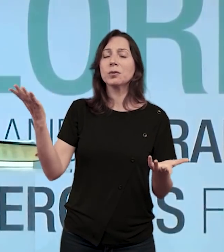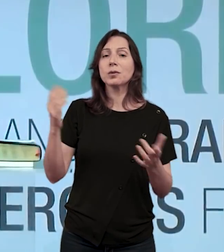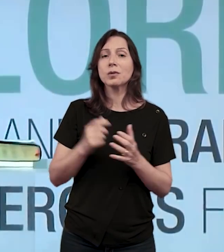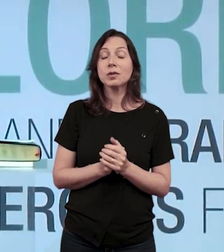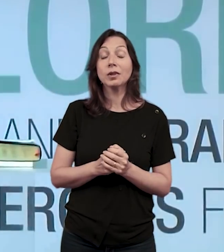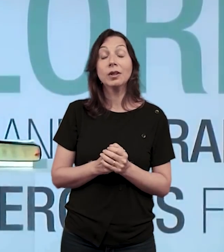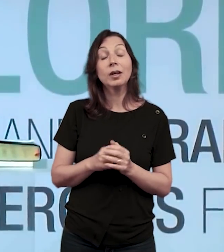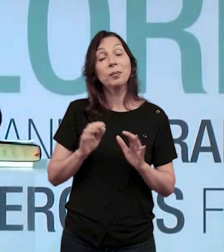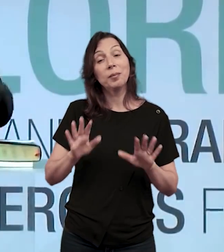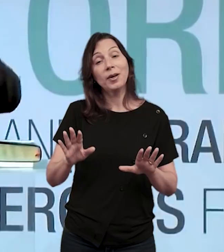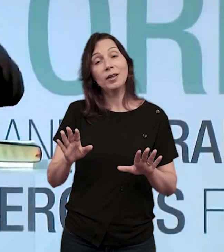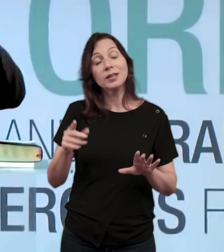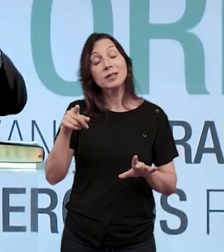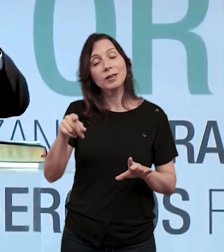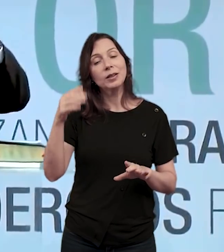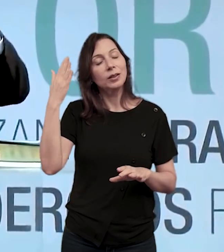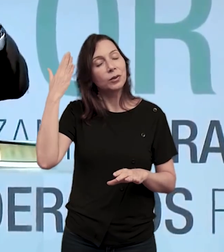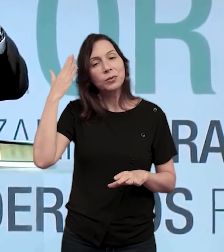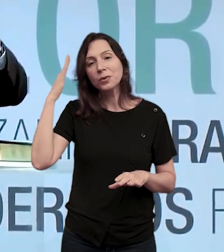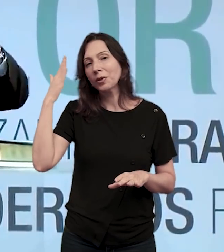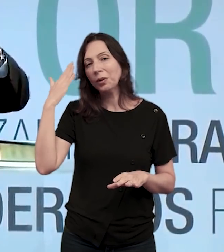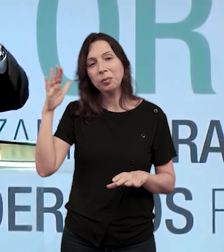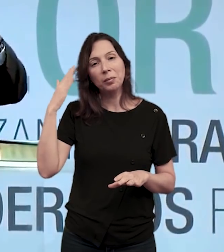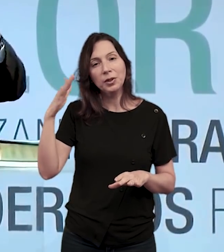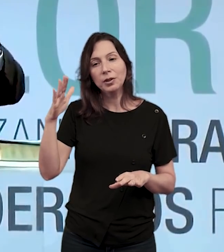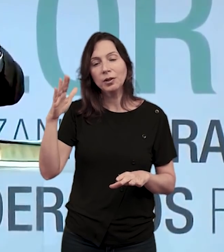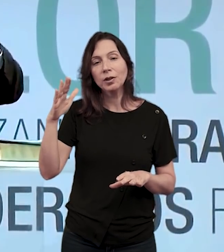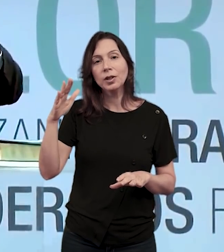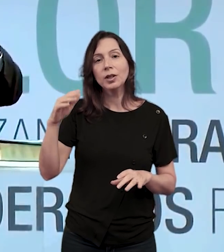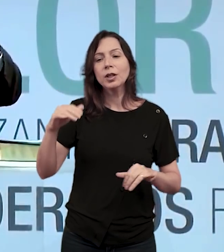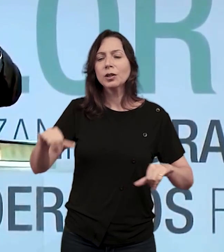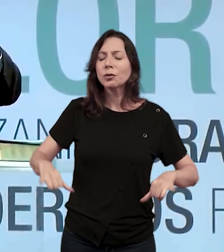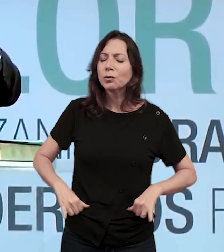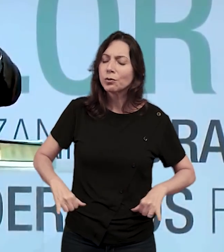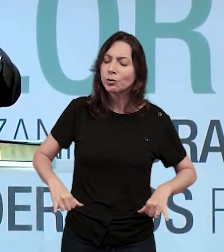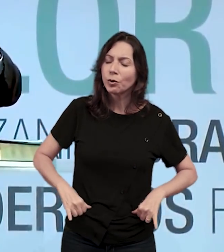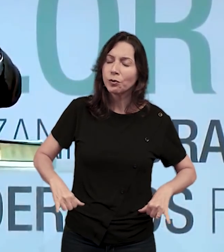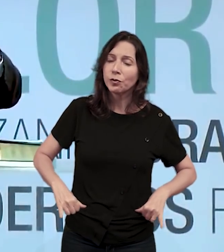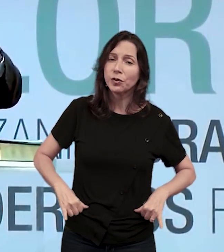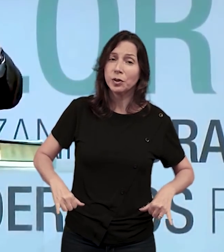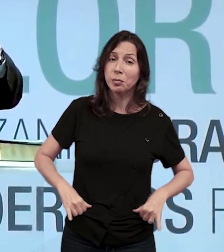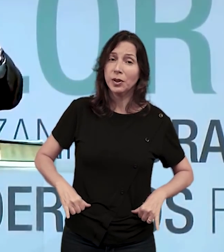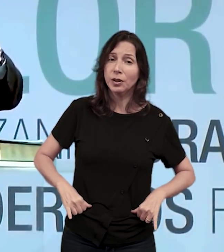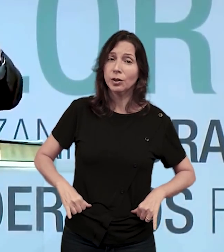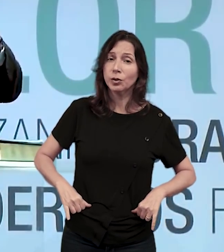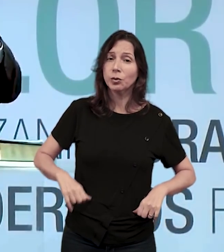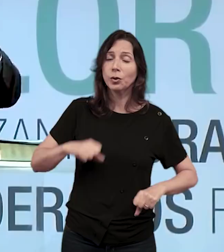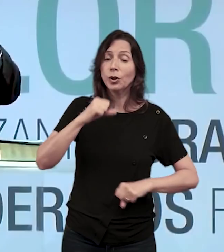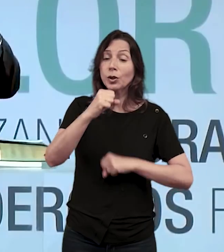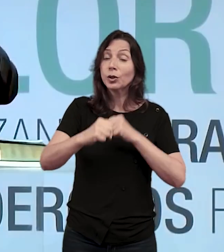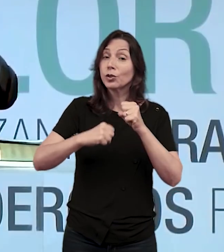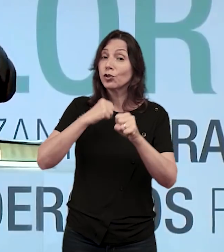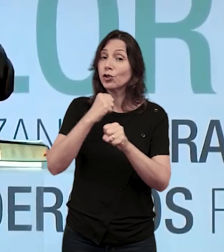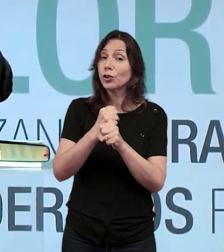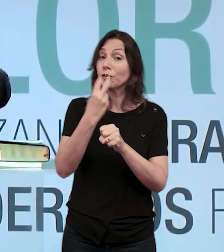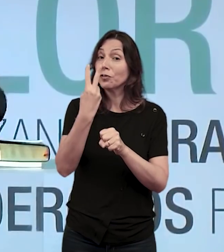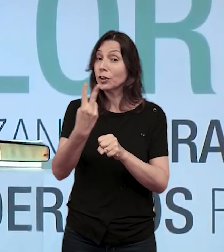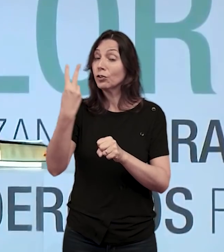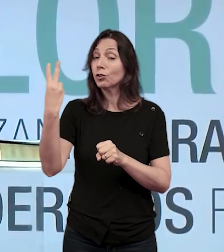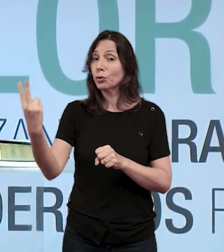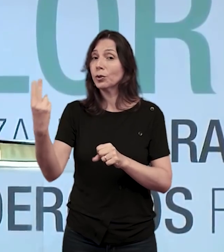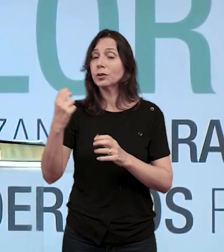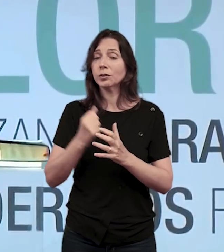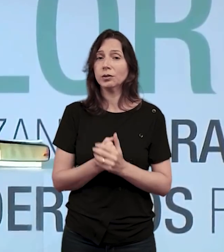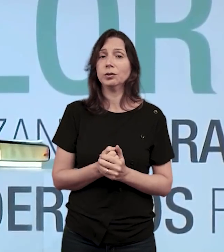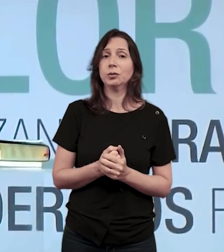nem sabia que todo esse sofrimento que ele está passando, e sabe quantos anos ele está passando esse sofrimento? 22